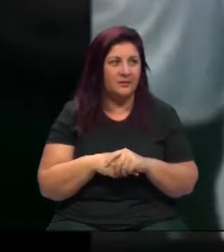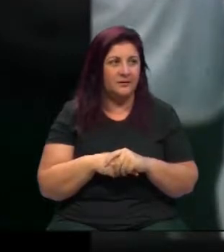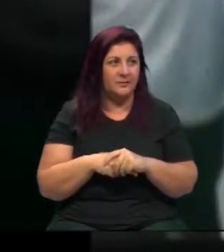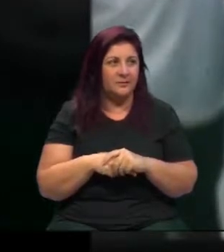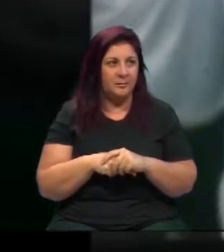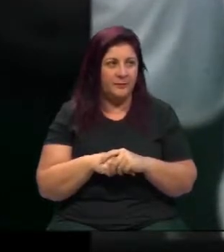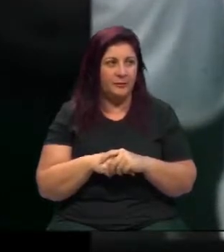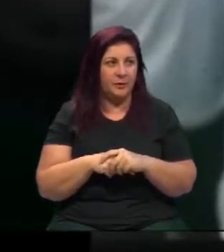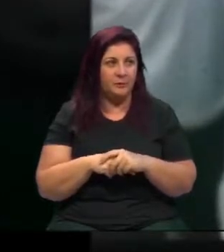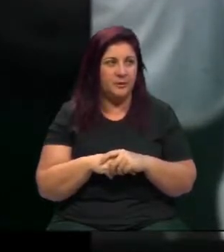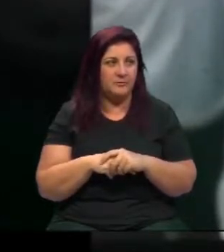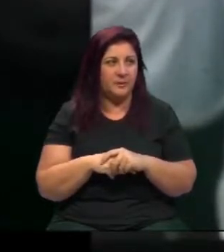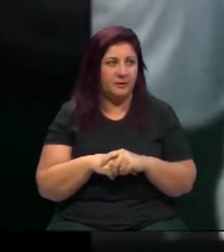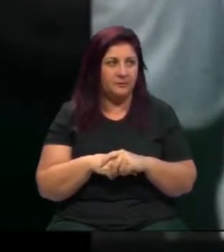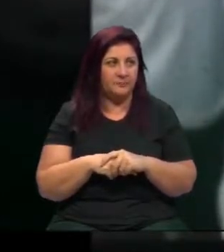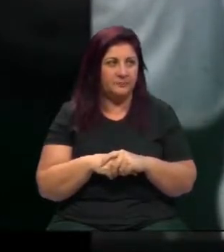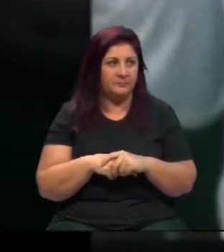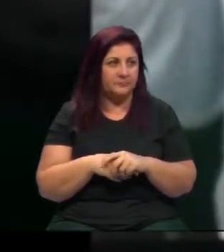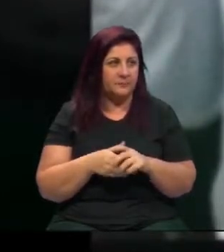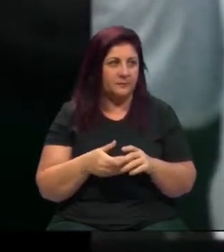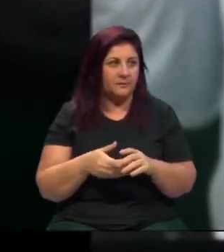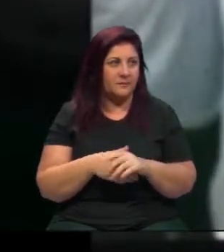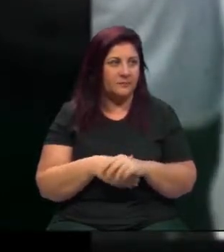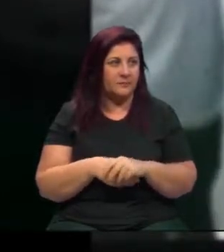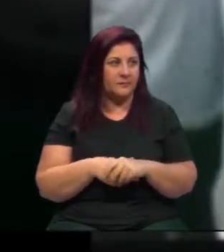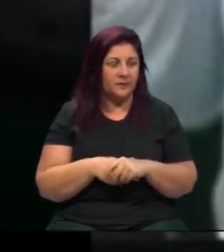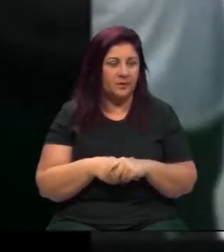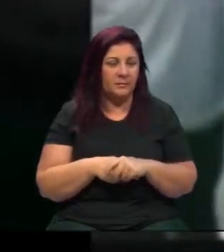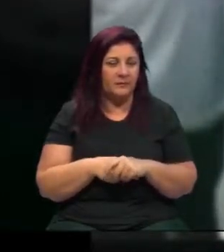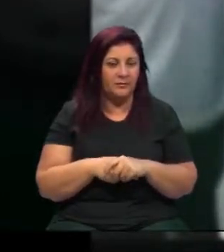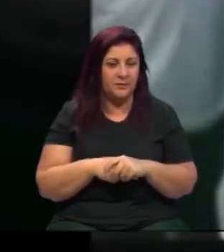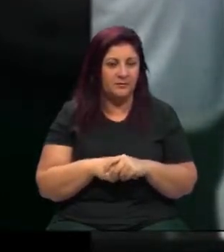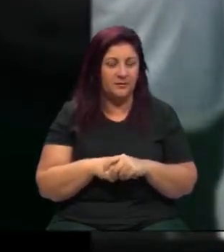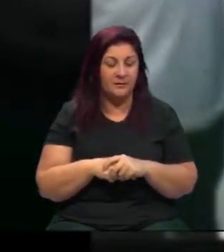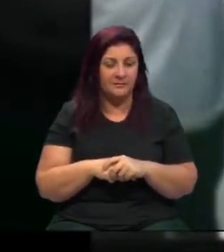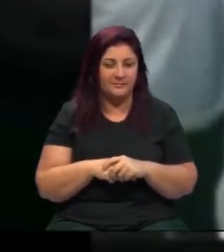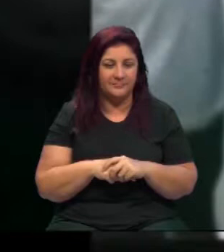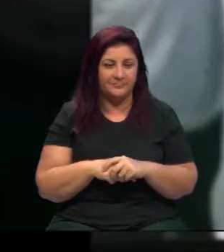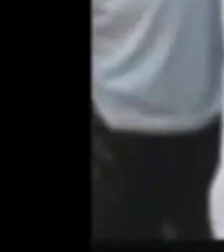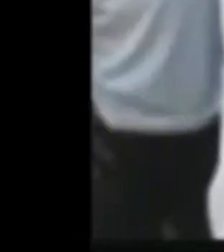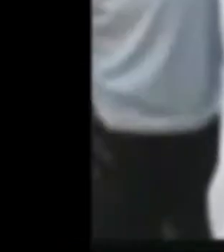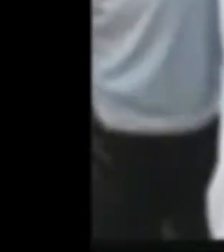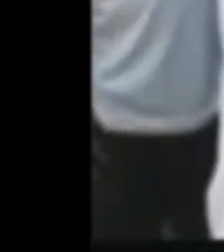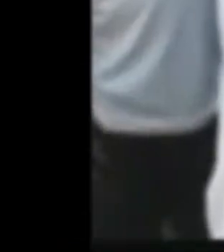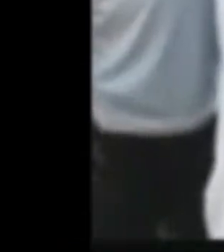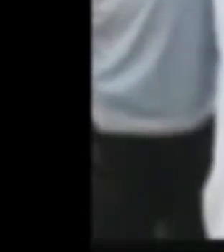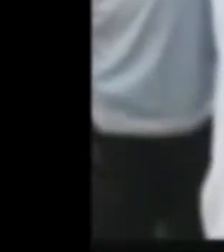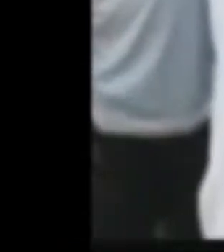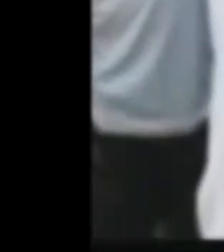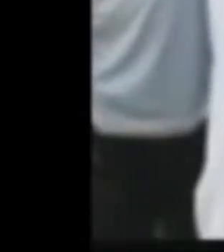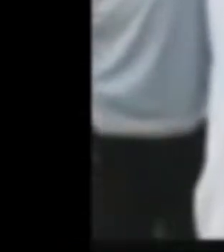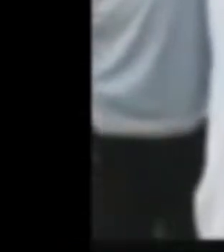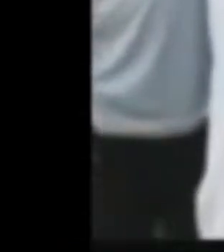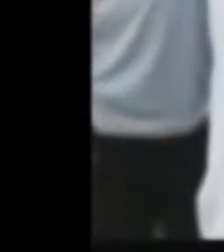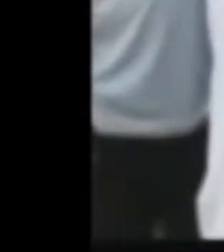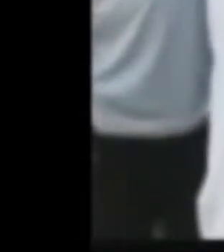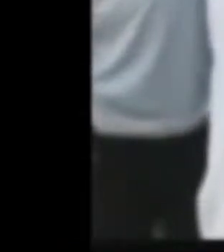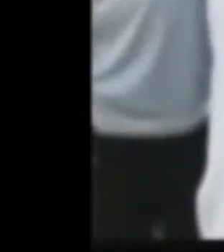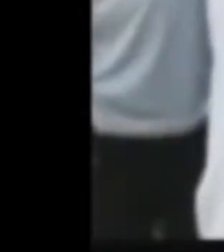e uma saída do bairro que pega acesso à Estrada Velha para que nós possamos ter essa segurança de saída do